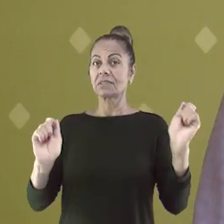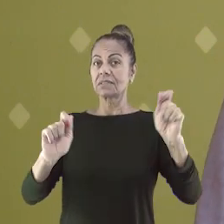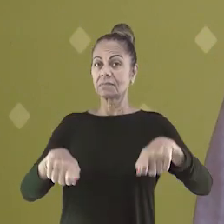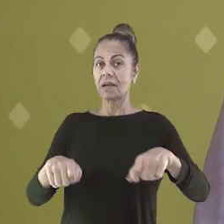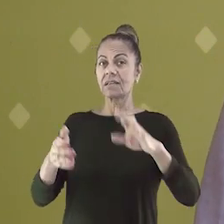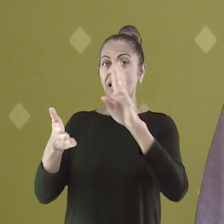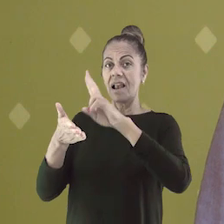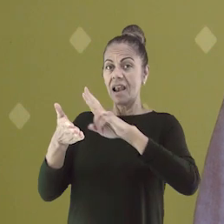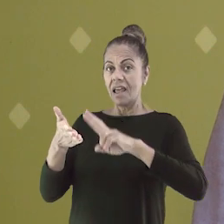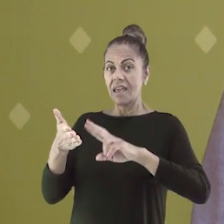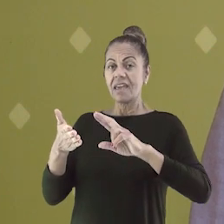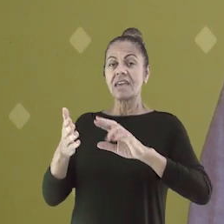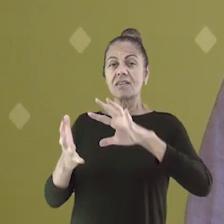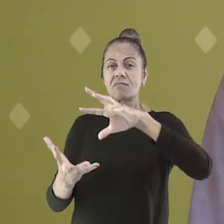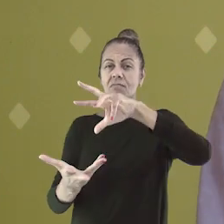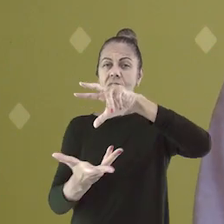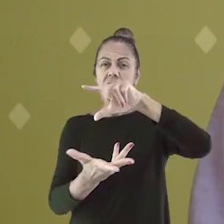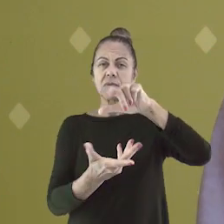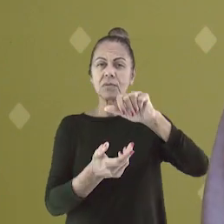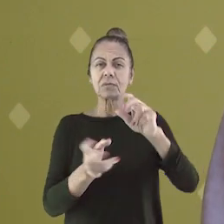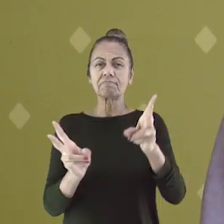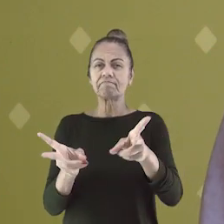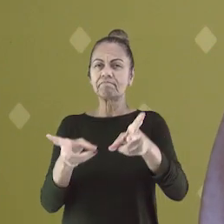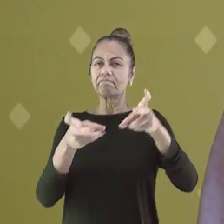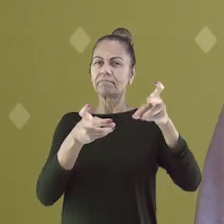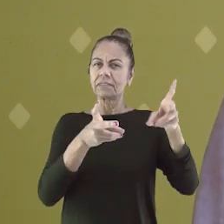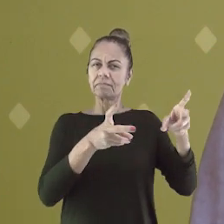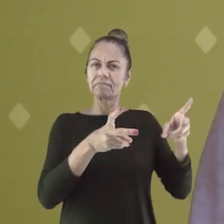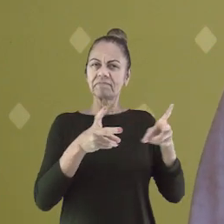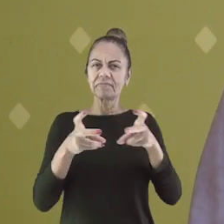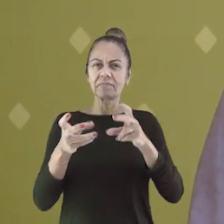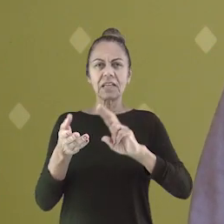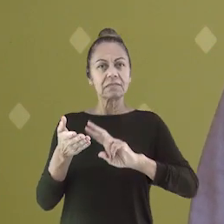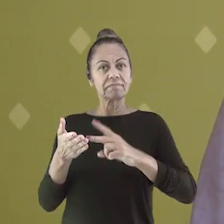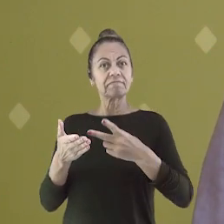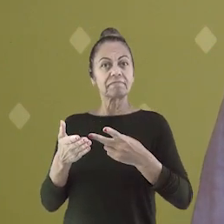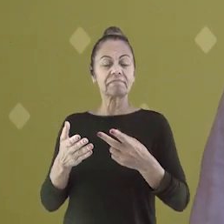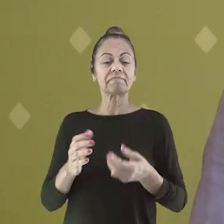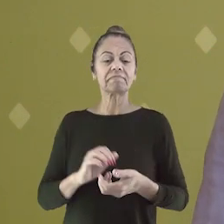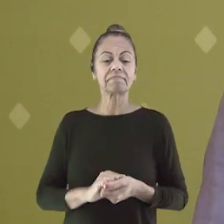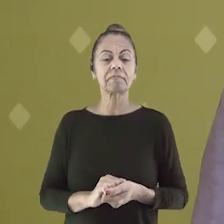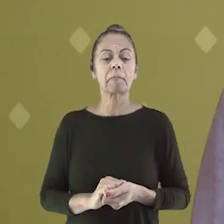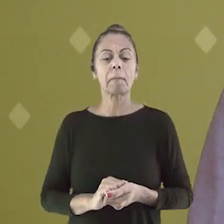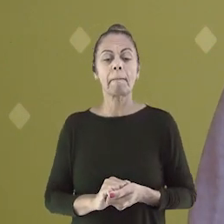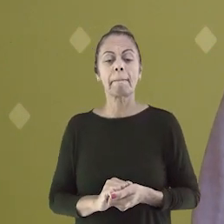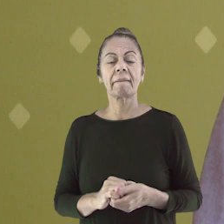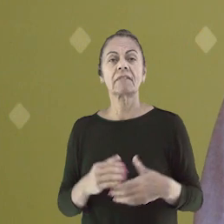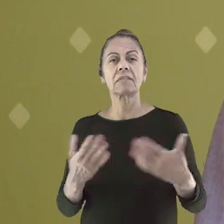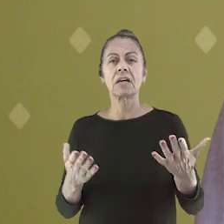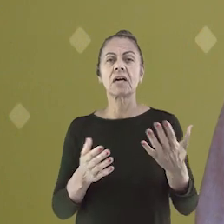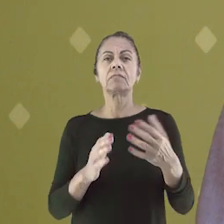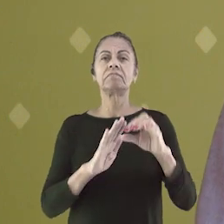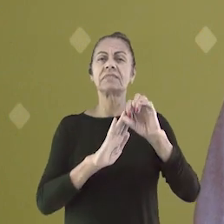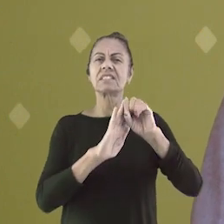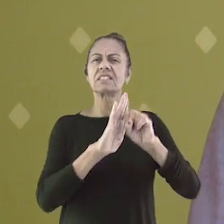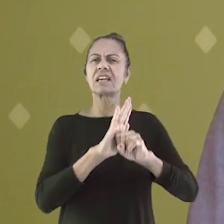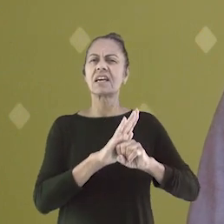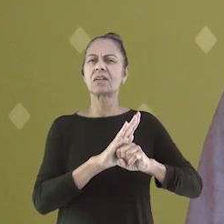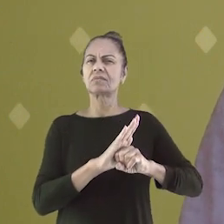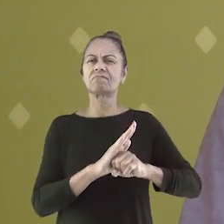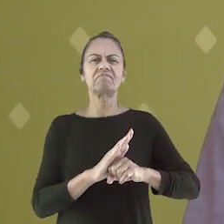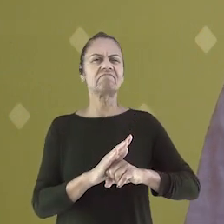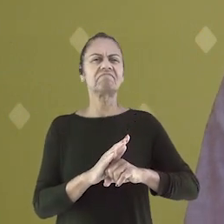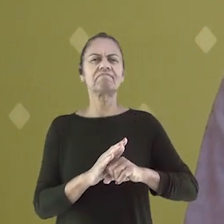representar uma possibilidade de ler e interpretar o mundo. Fecha aspas. Durante muitos séculos, as histórias